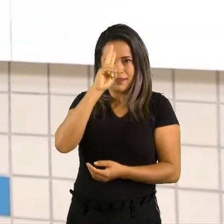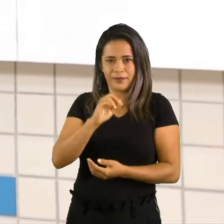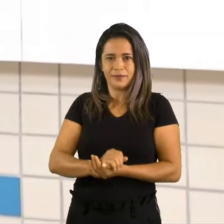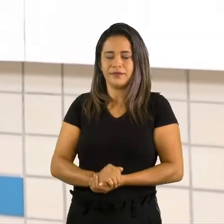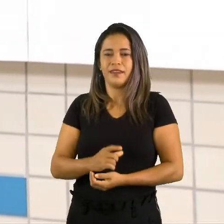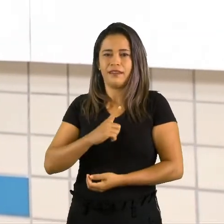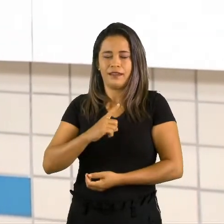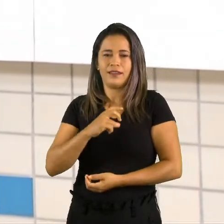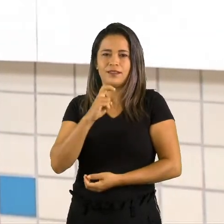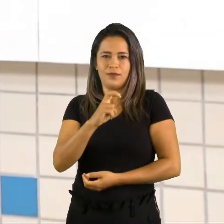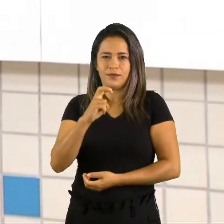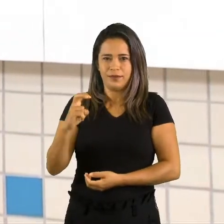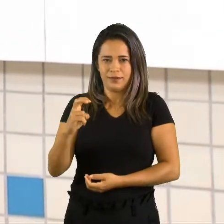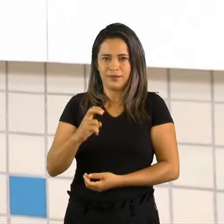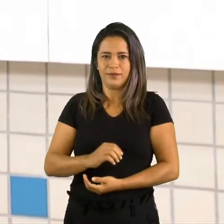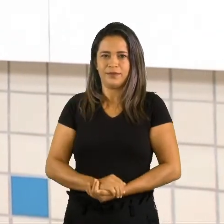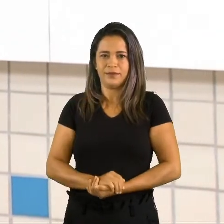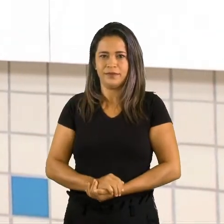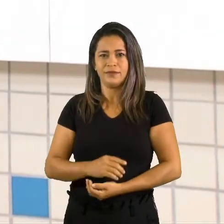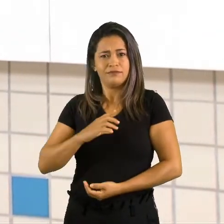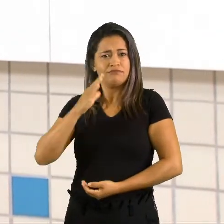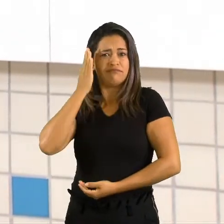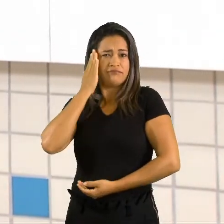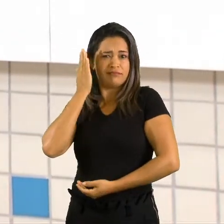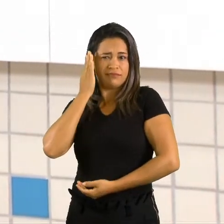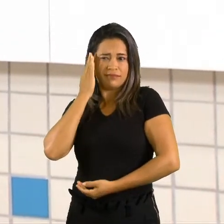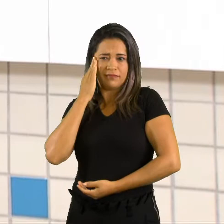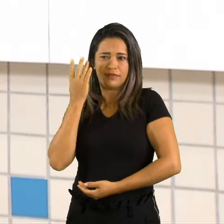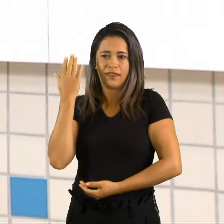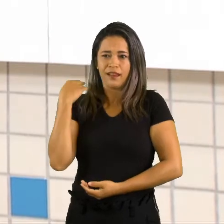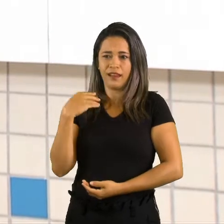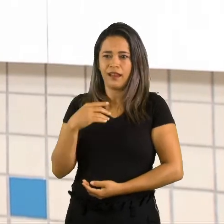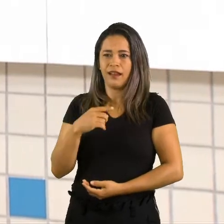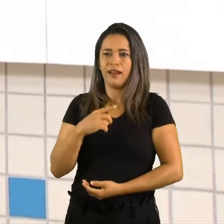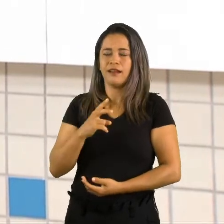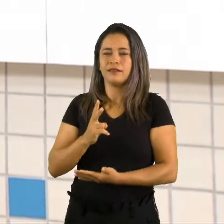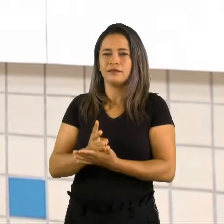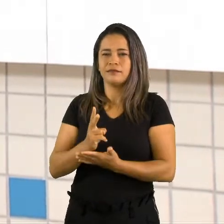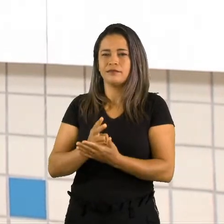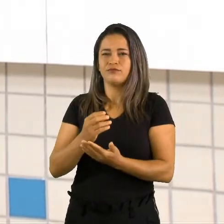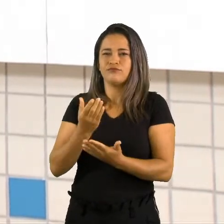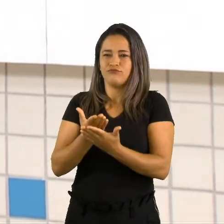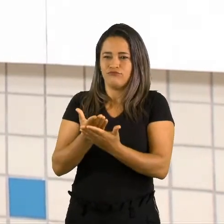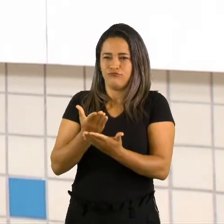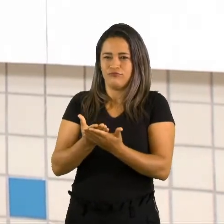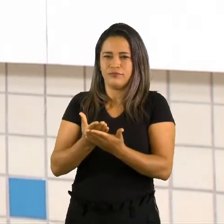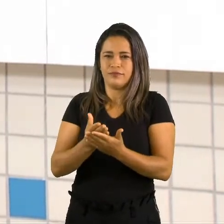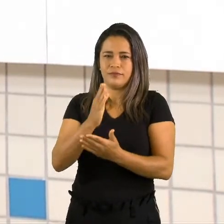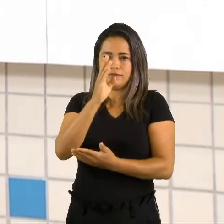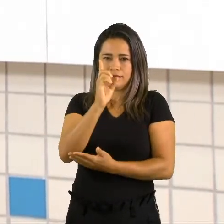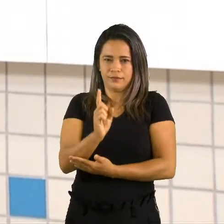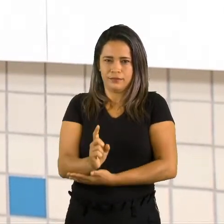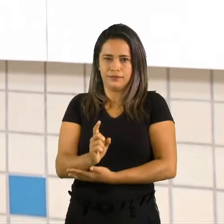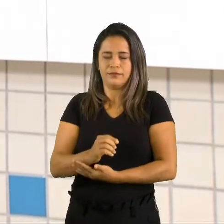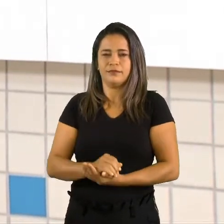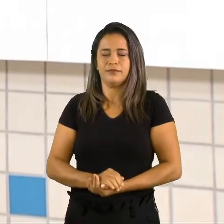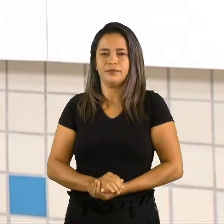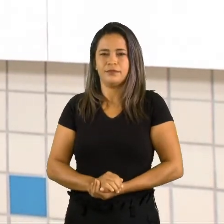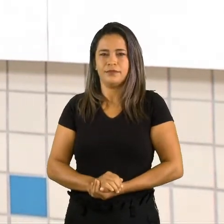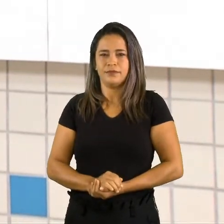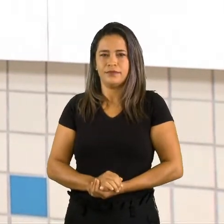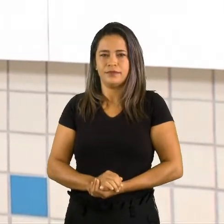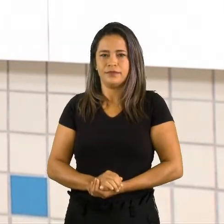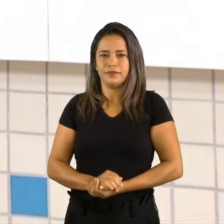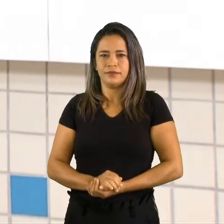55. Eu sei que lá nas nossas casinhas, quando nós iremos colocar no